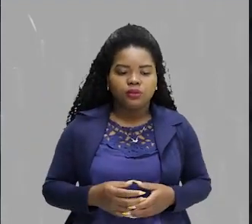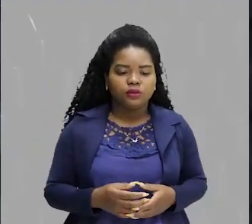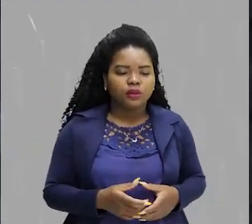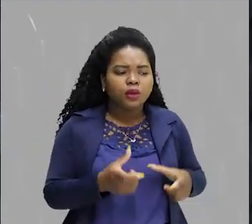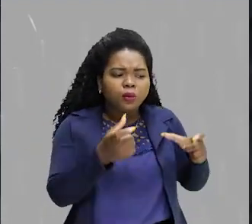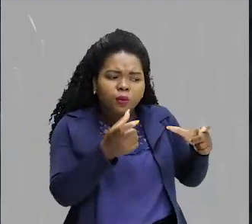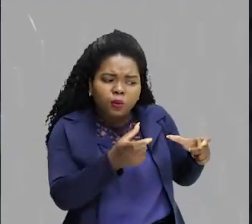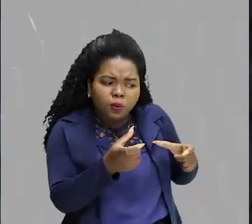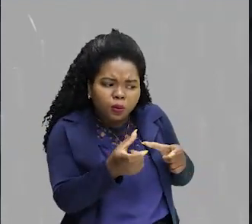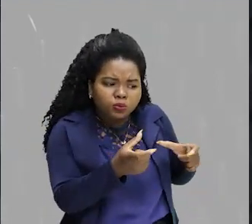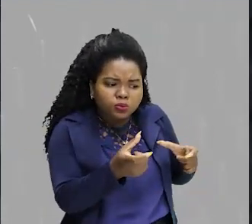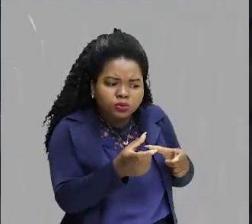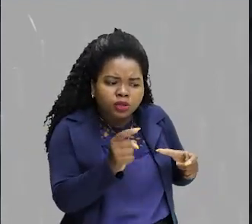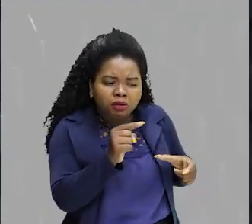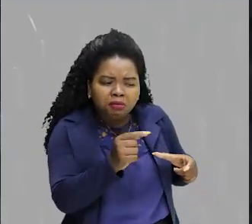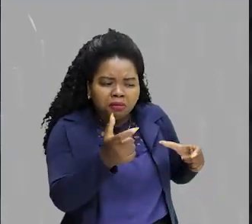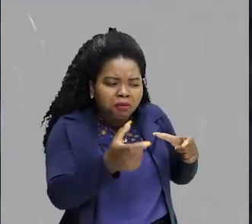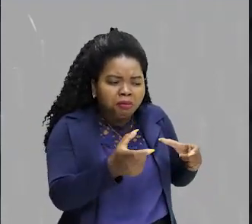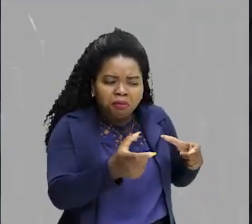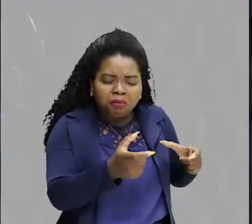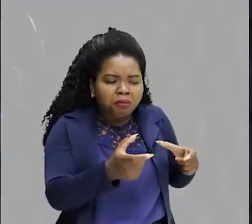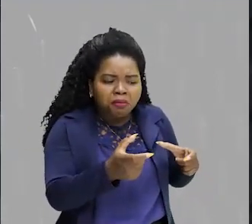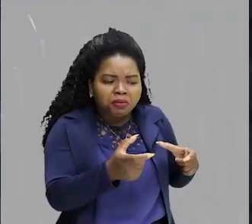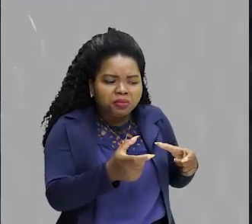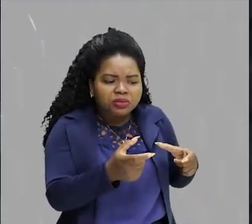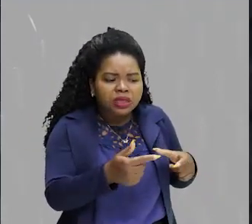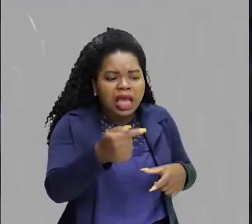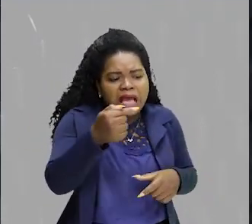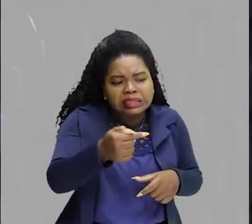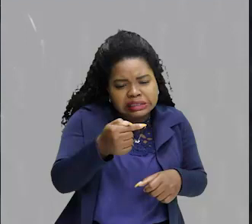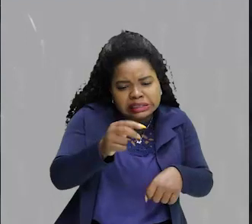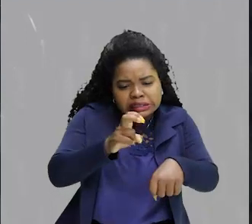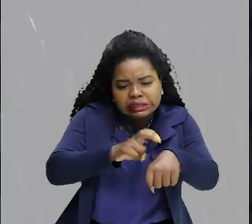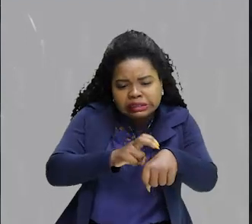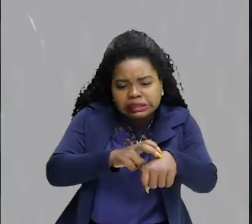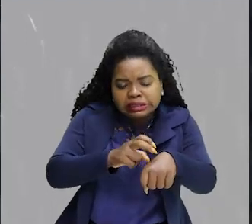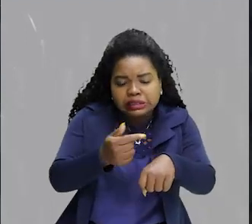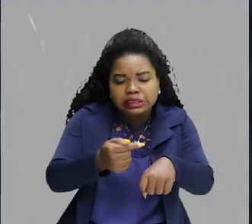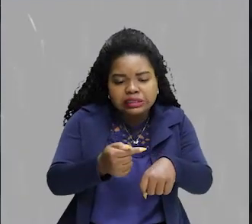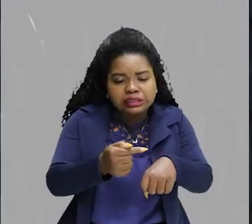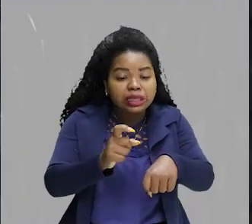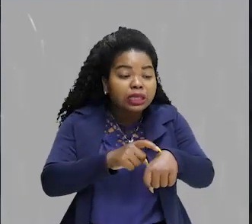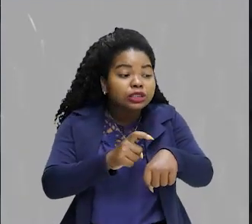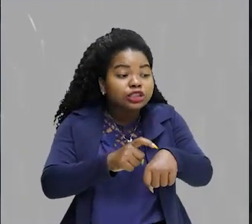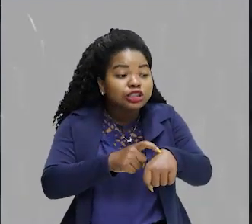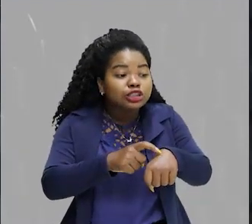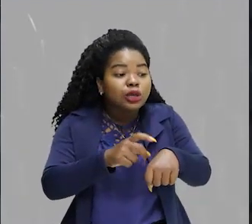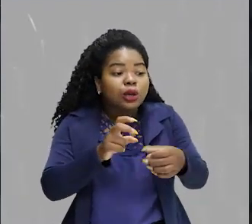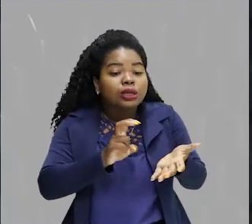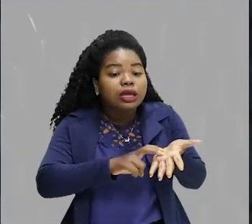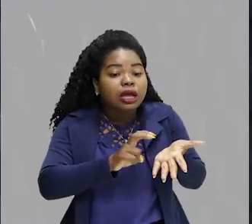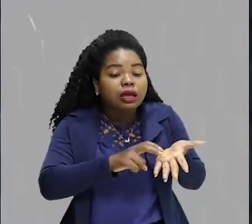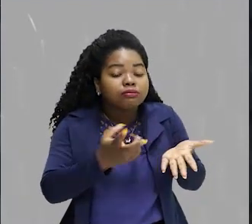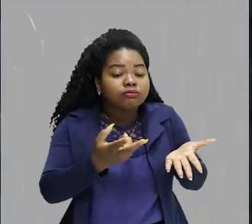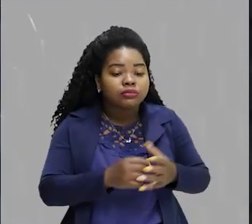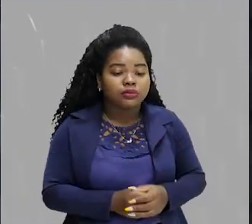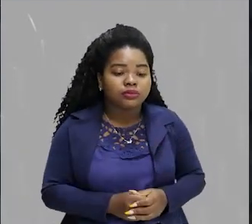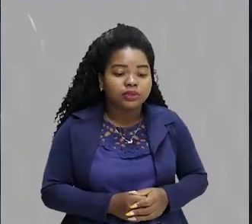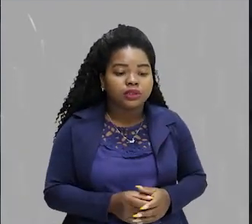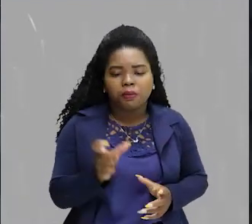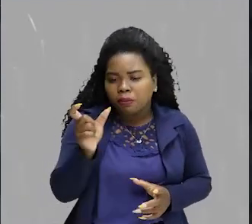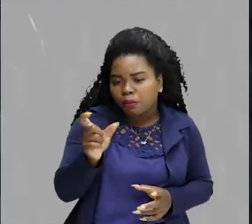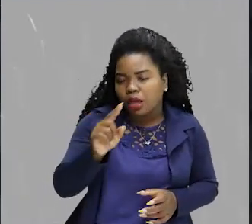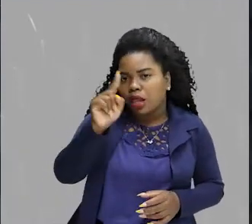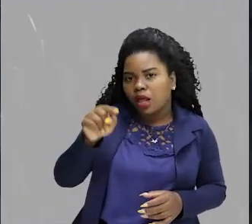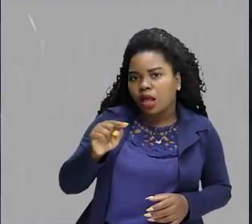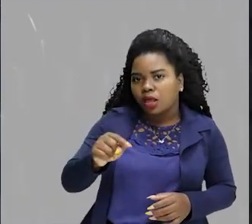você estava, ou onde você esteve às 7 da manhã? Mesma coisa, ó, palavra interrogativa vem primeiro.